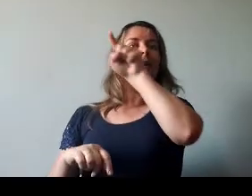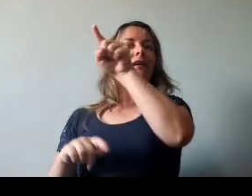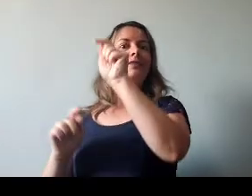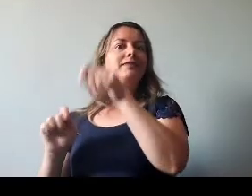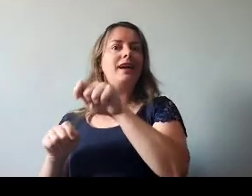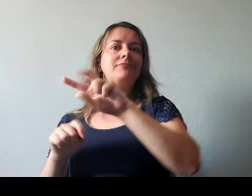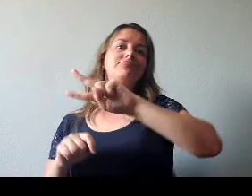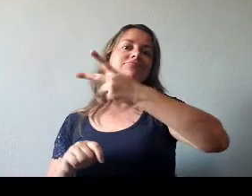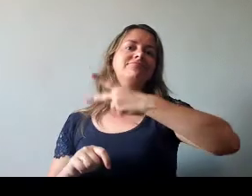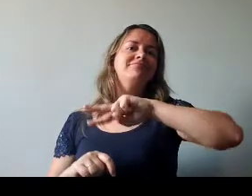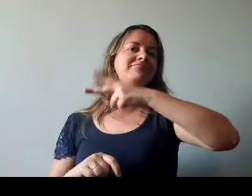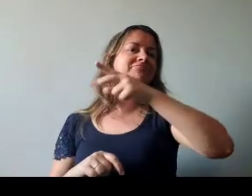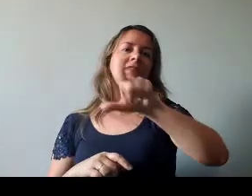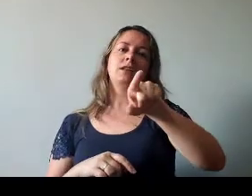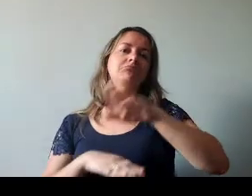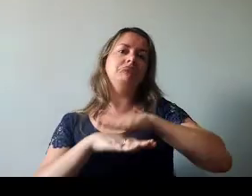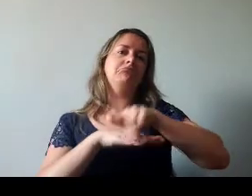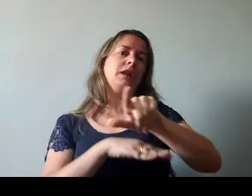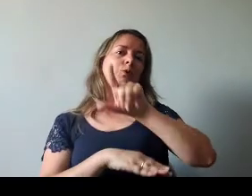duas opções, né?